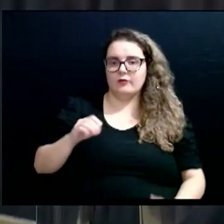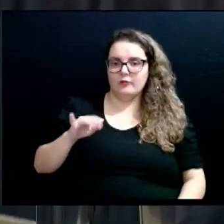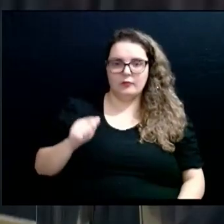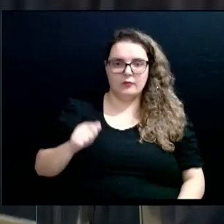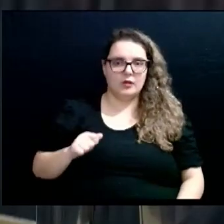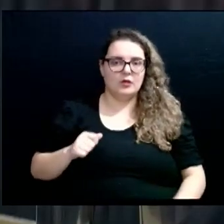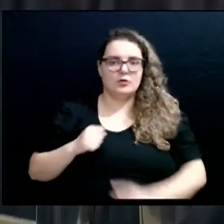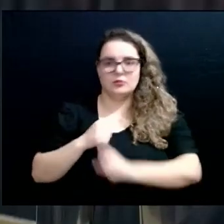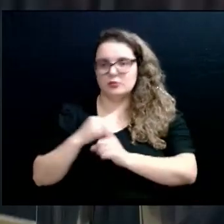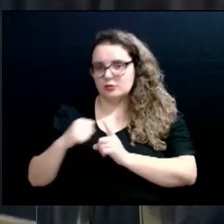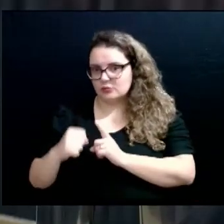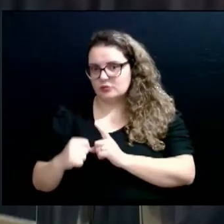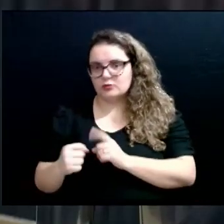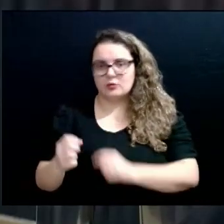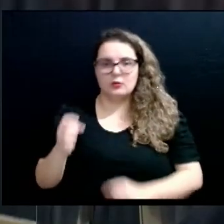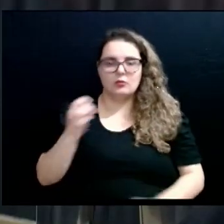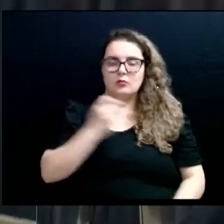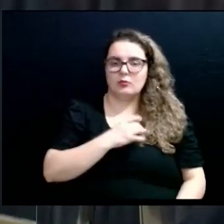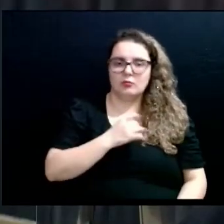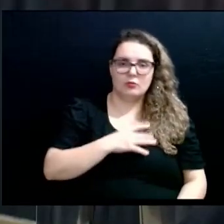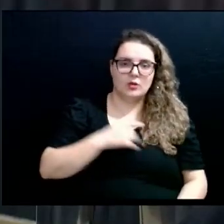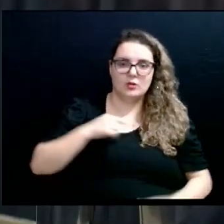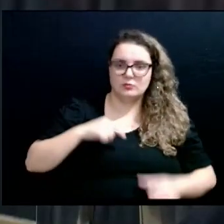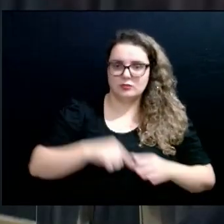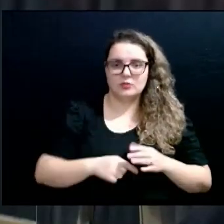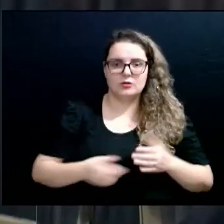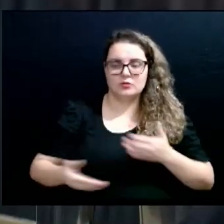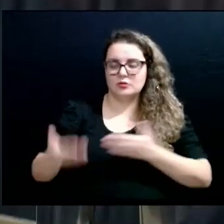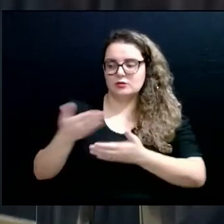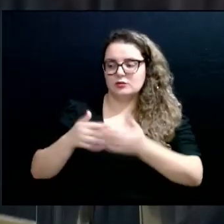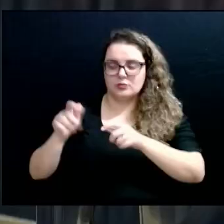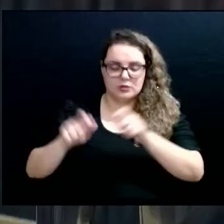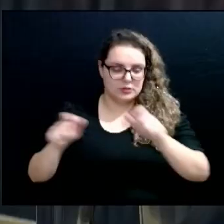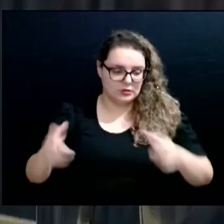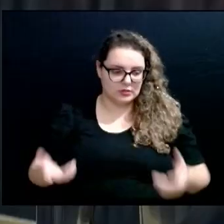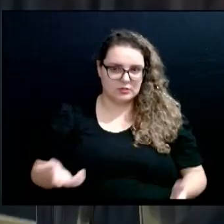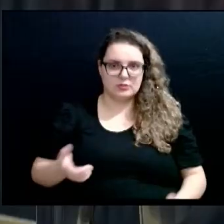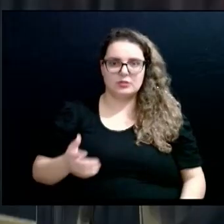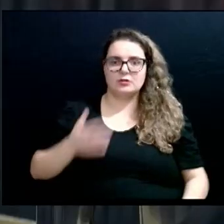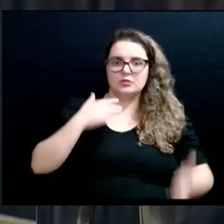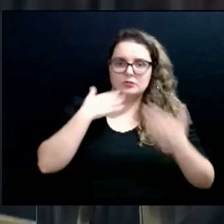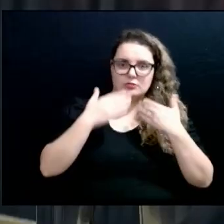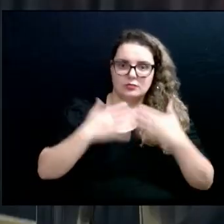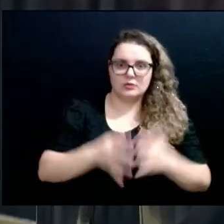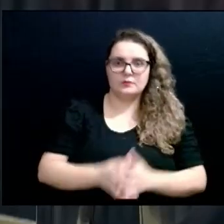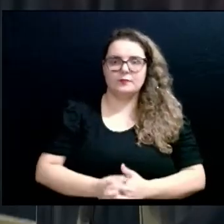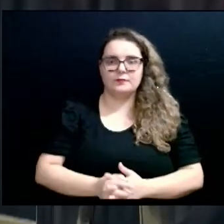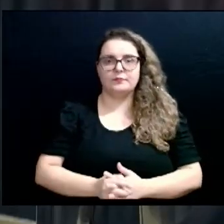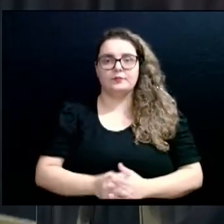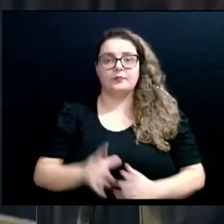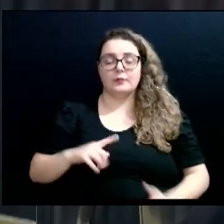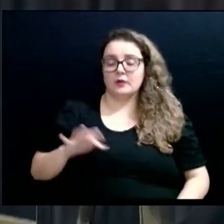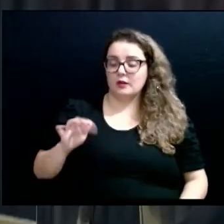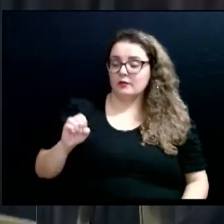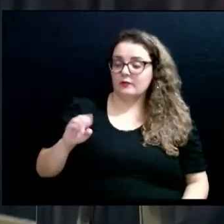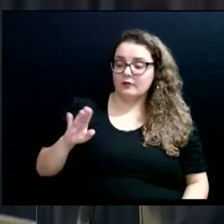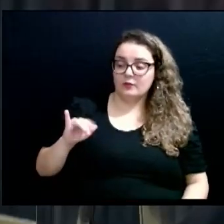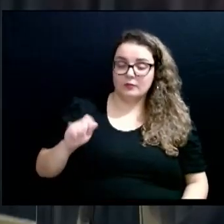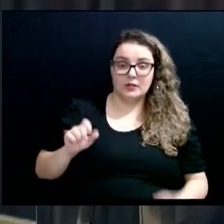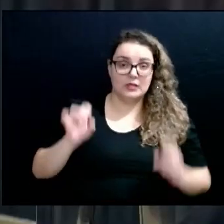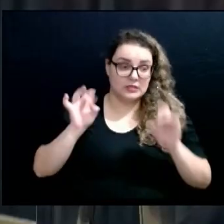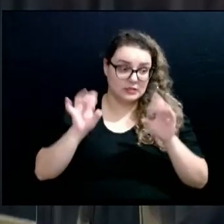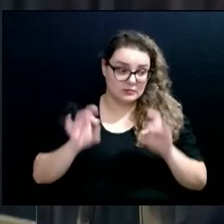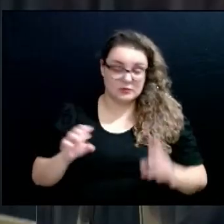o medo muito intenso de interagir com outras pessoas, de Sim. conversar. A gente tem fobias específicas, que Uhum.